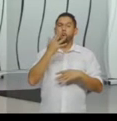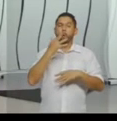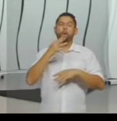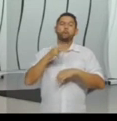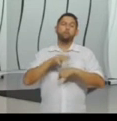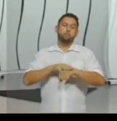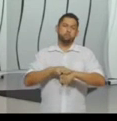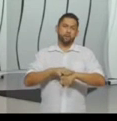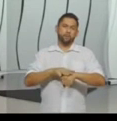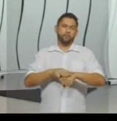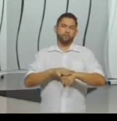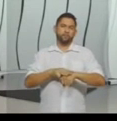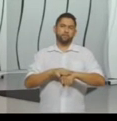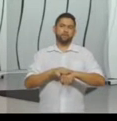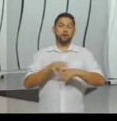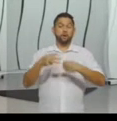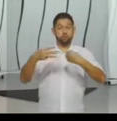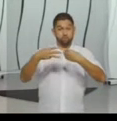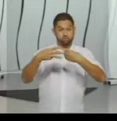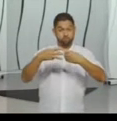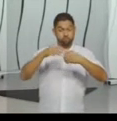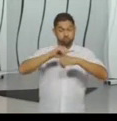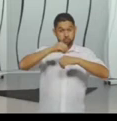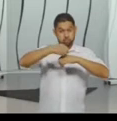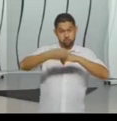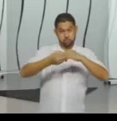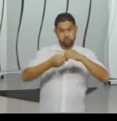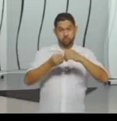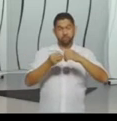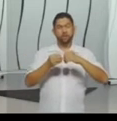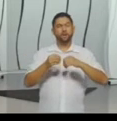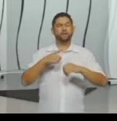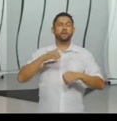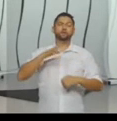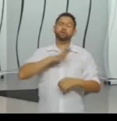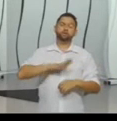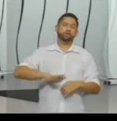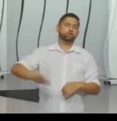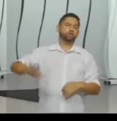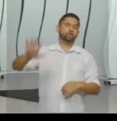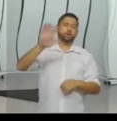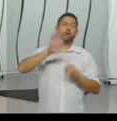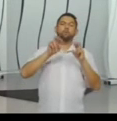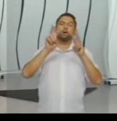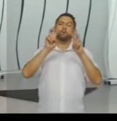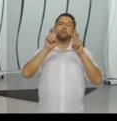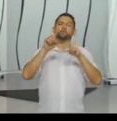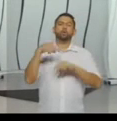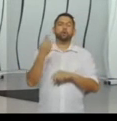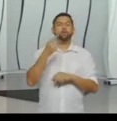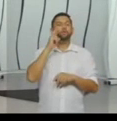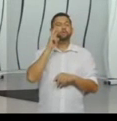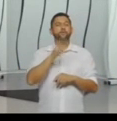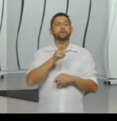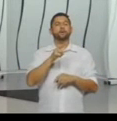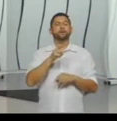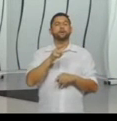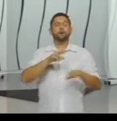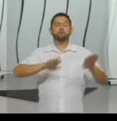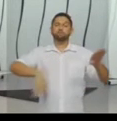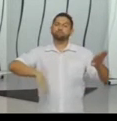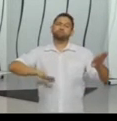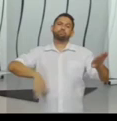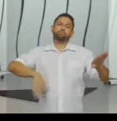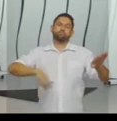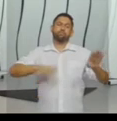alga. Elas são multicelulares e vivem no mar de uma maneira geral. É um tipo de alga que nós costumamos ver muito nas